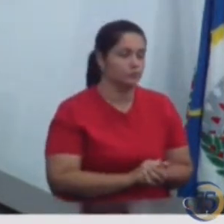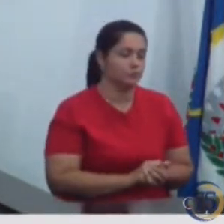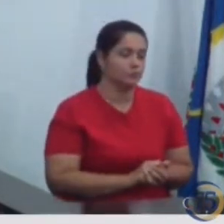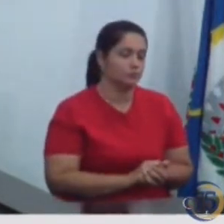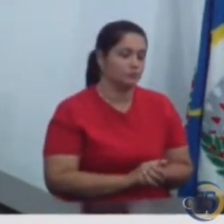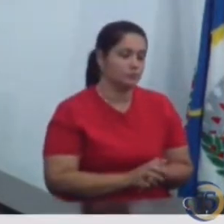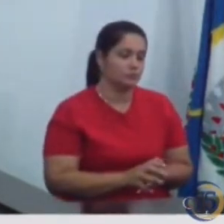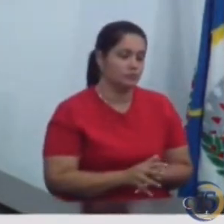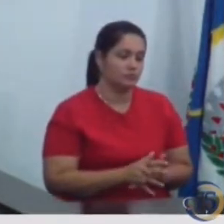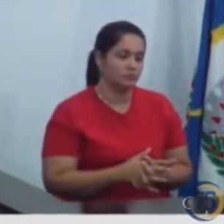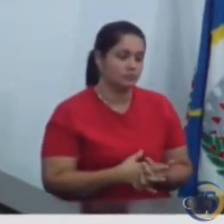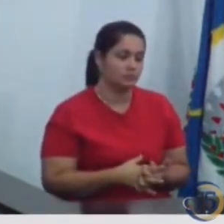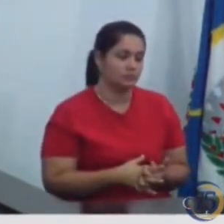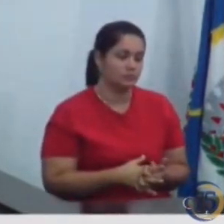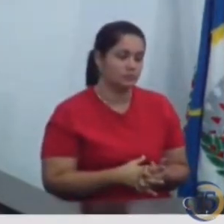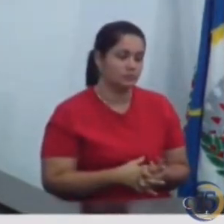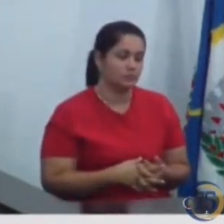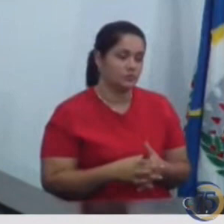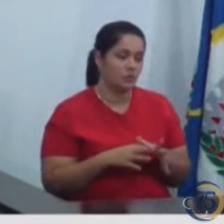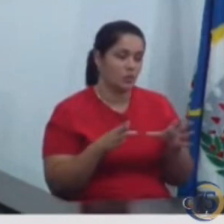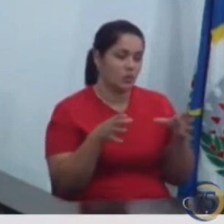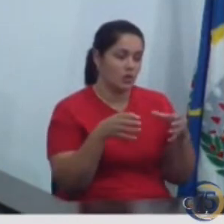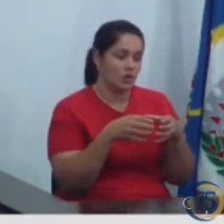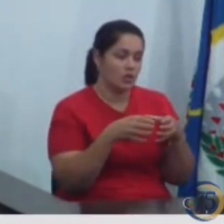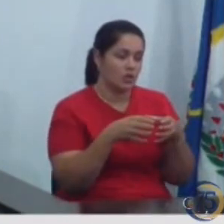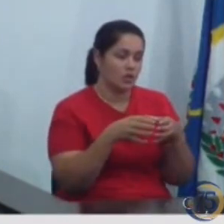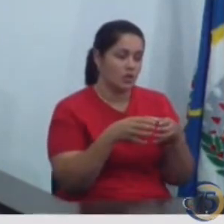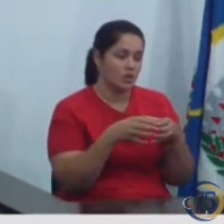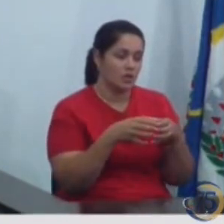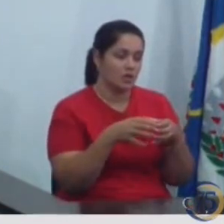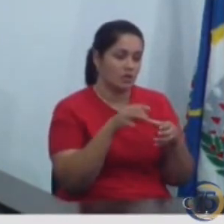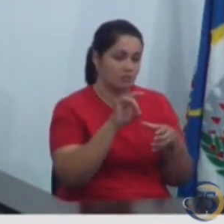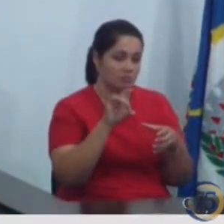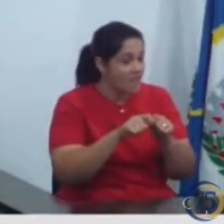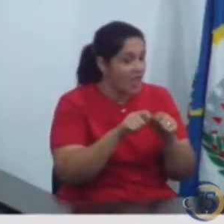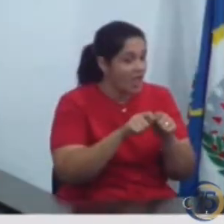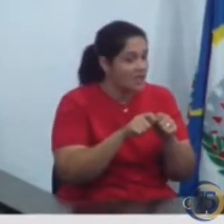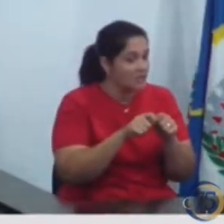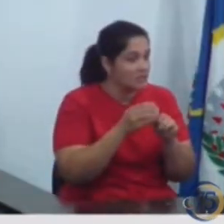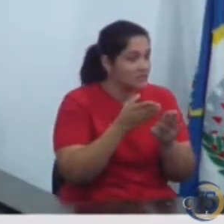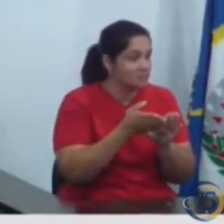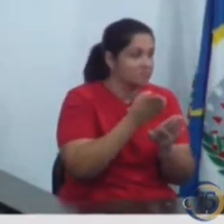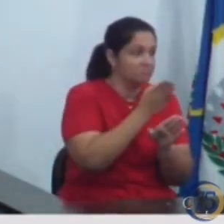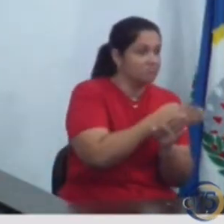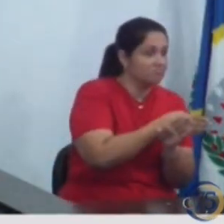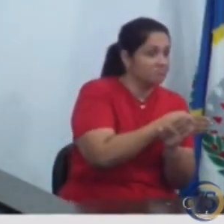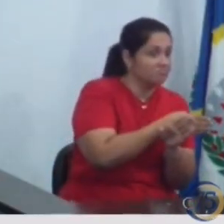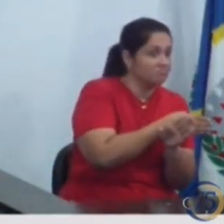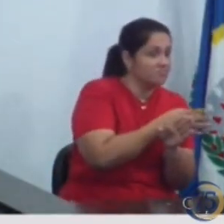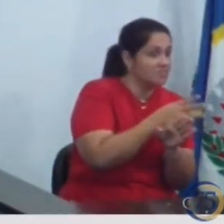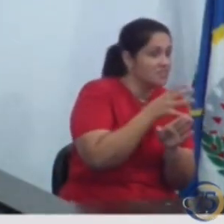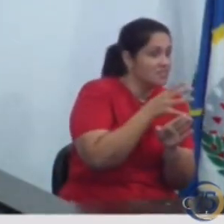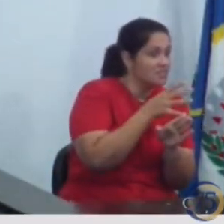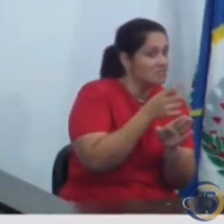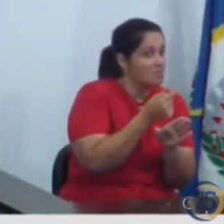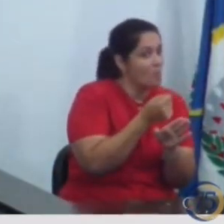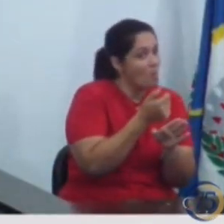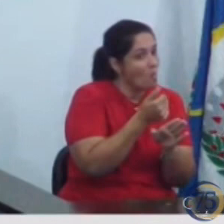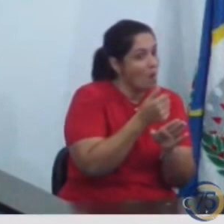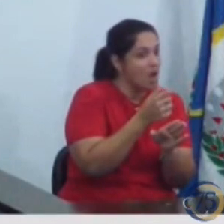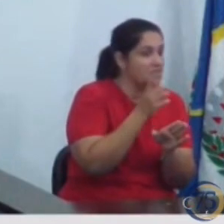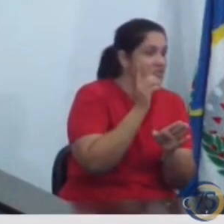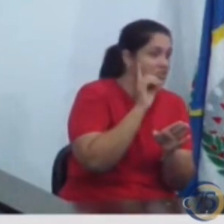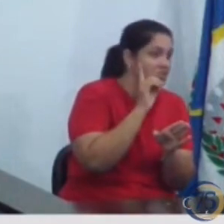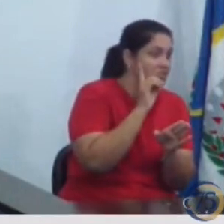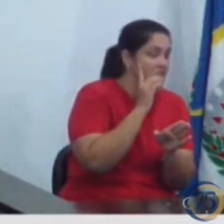os vereadores utilizando seus tempos de fala na Tribuna para apresentar a solicitações demandas da população em dos bairros e